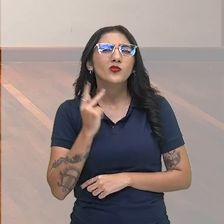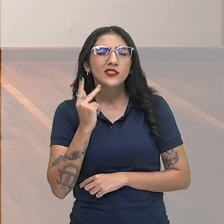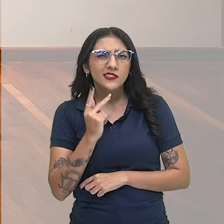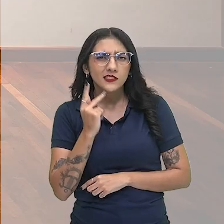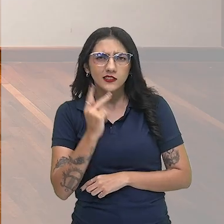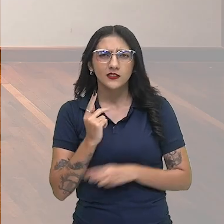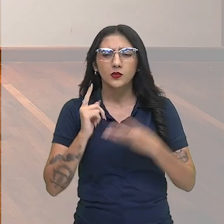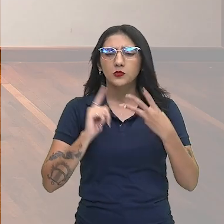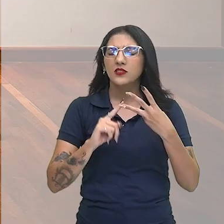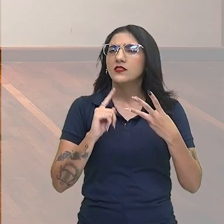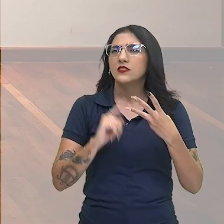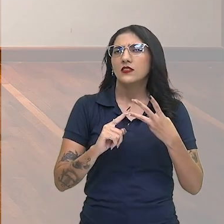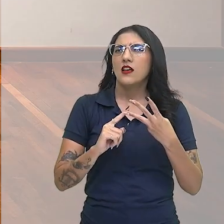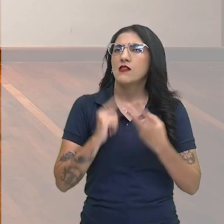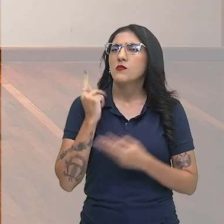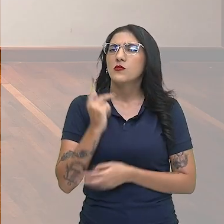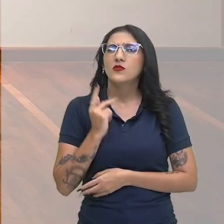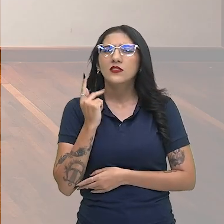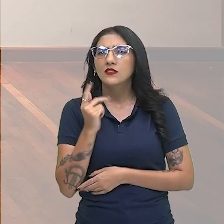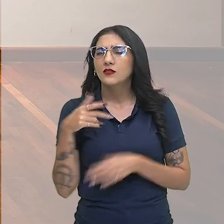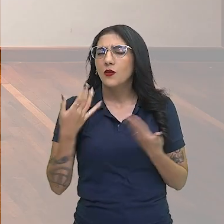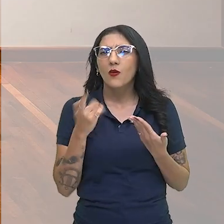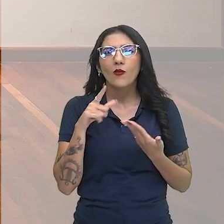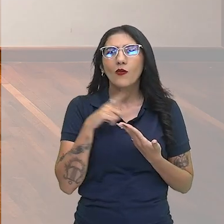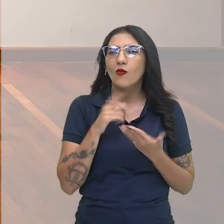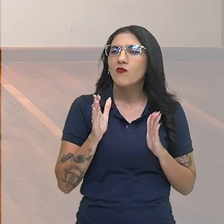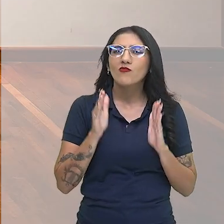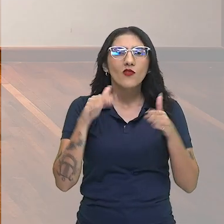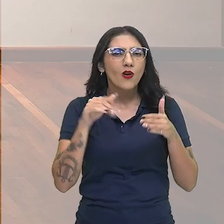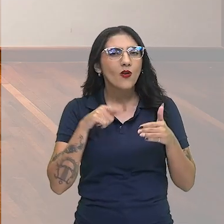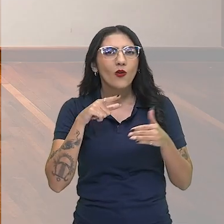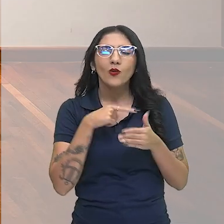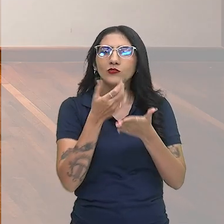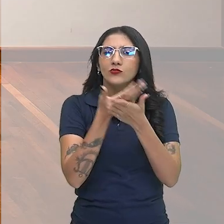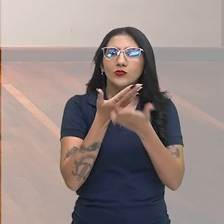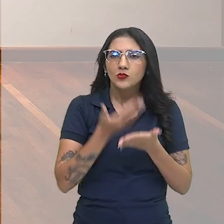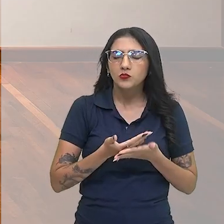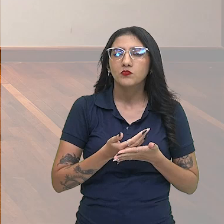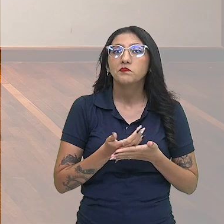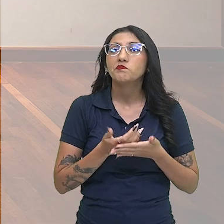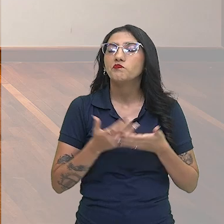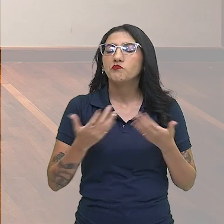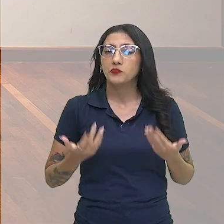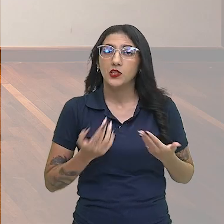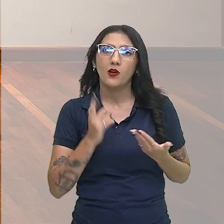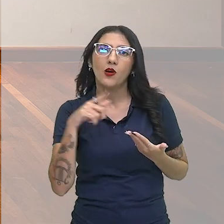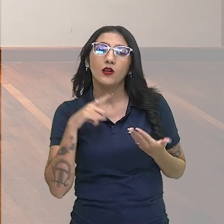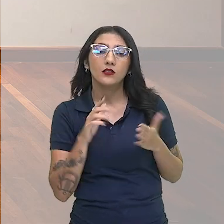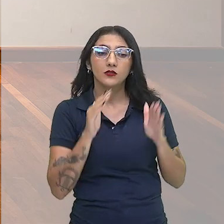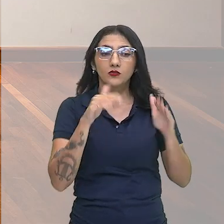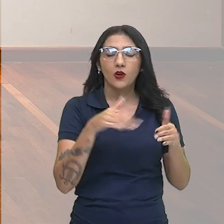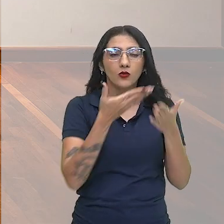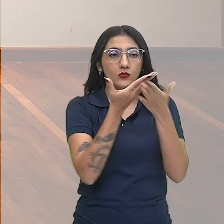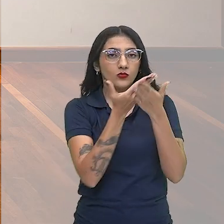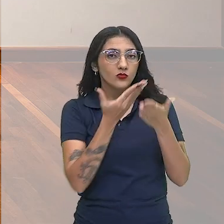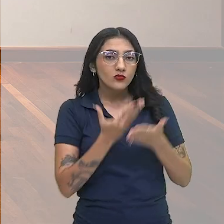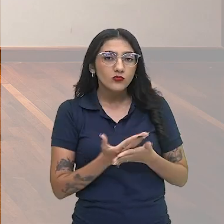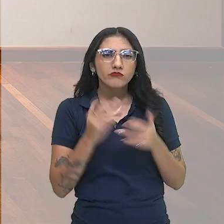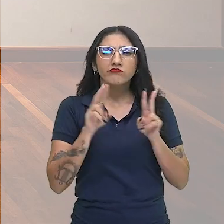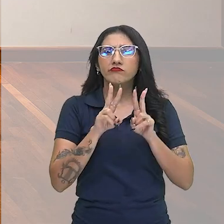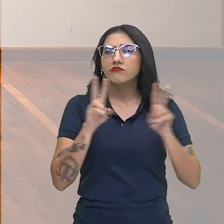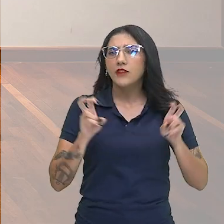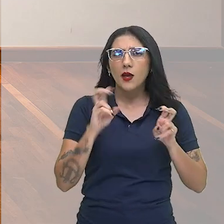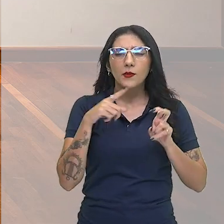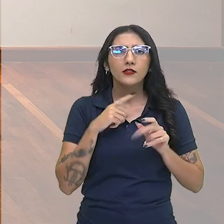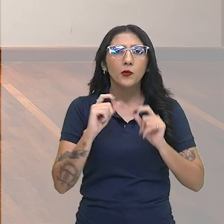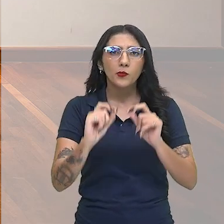Qual é o papel dela nesse campo das chamadas ciências sociais? Ela se dedica a estudar as questões